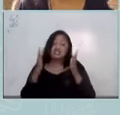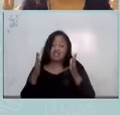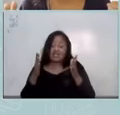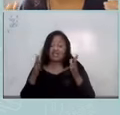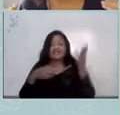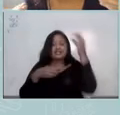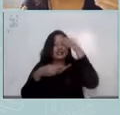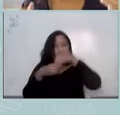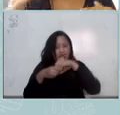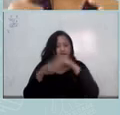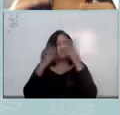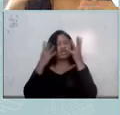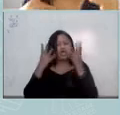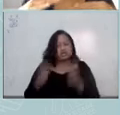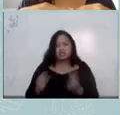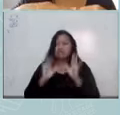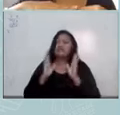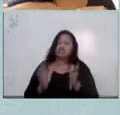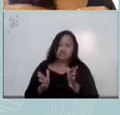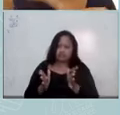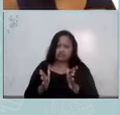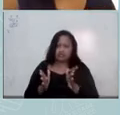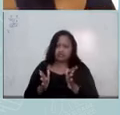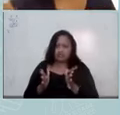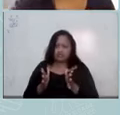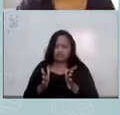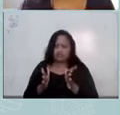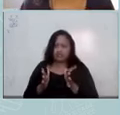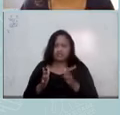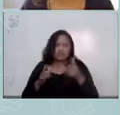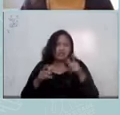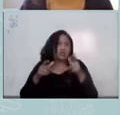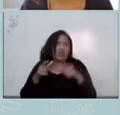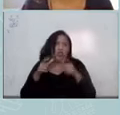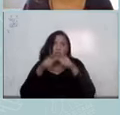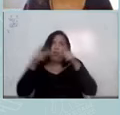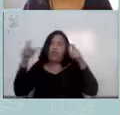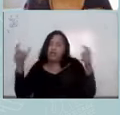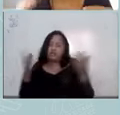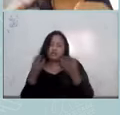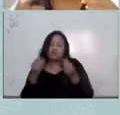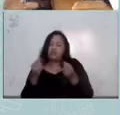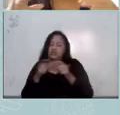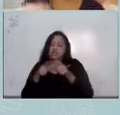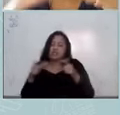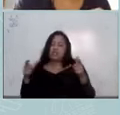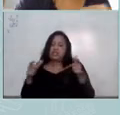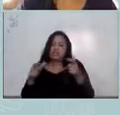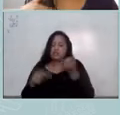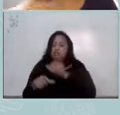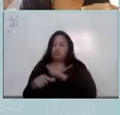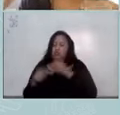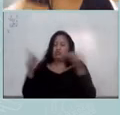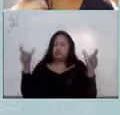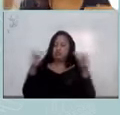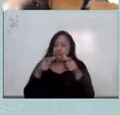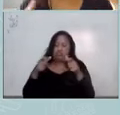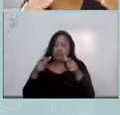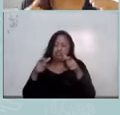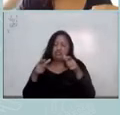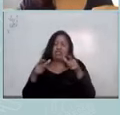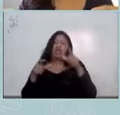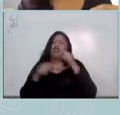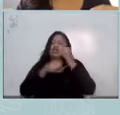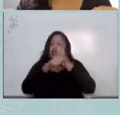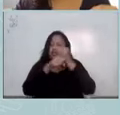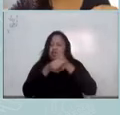que é aceitável, né? Que não existe um aumento muito grande desse número de casos, né? Todo ano, embora haja algumas